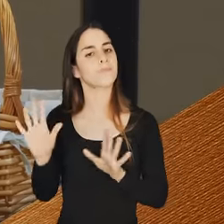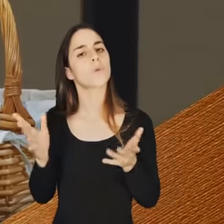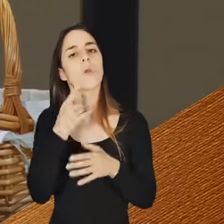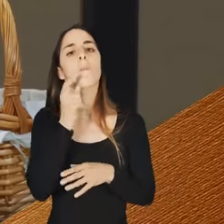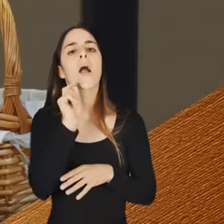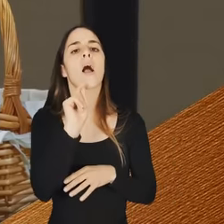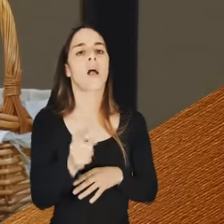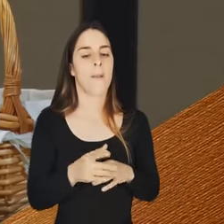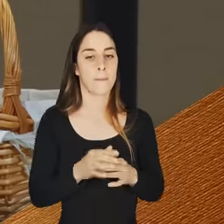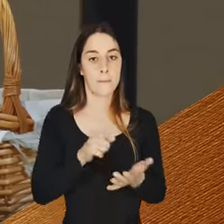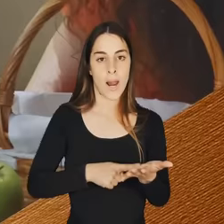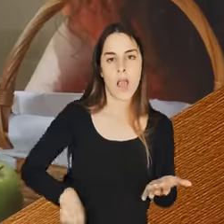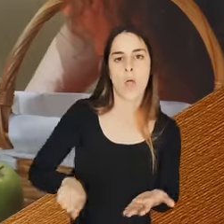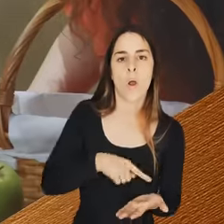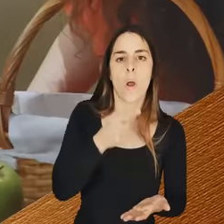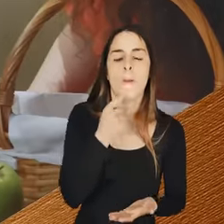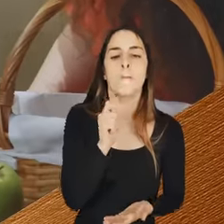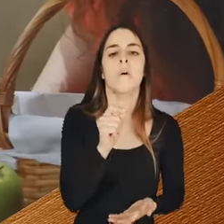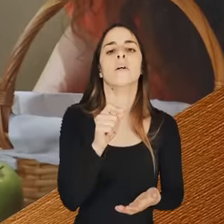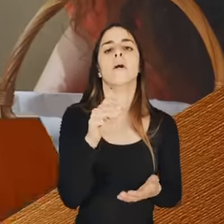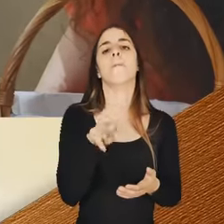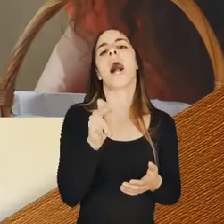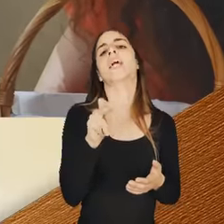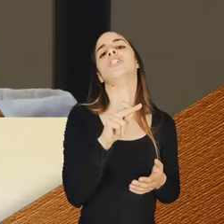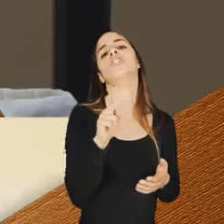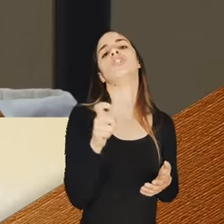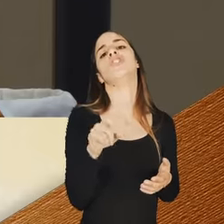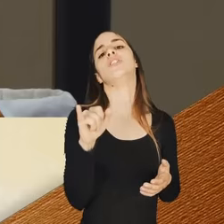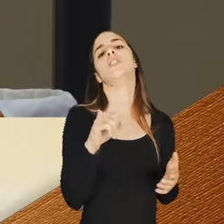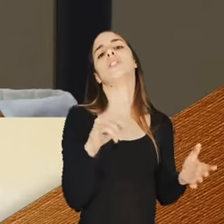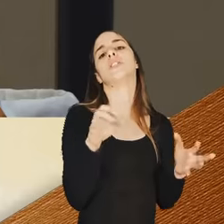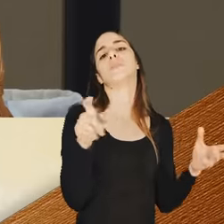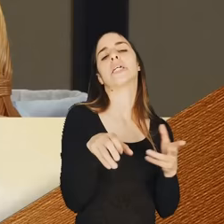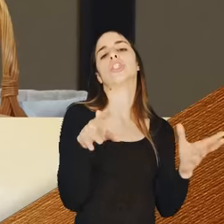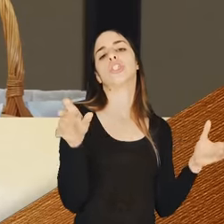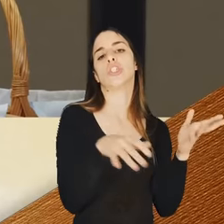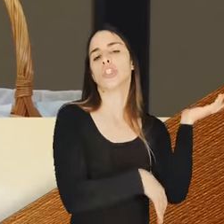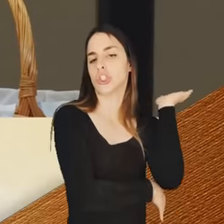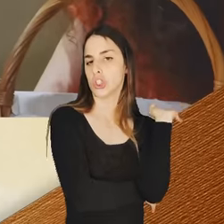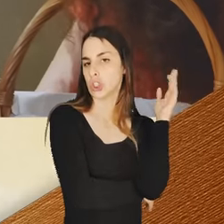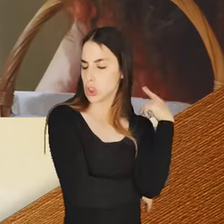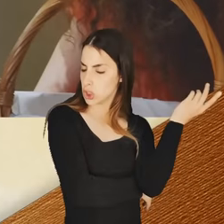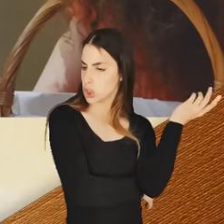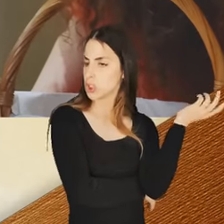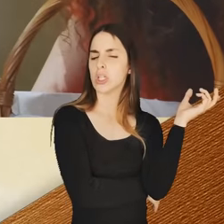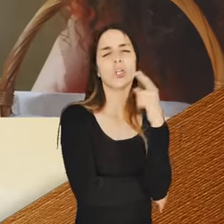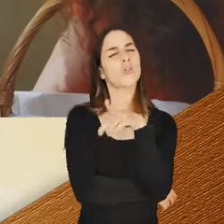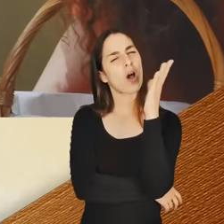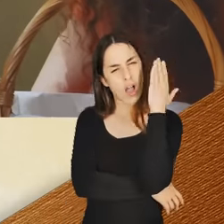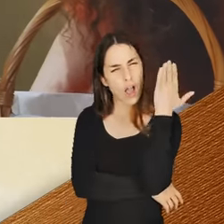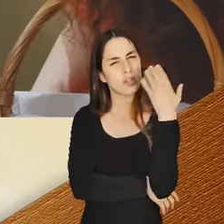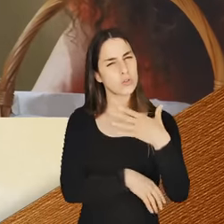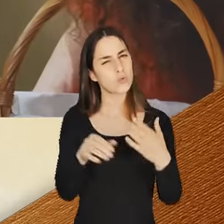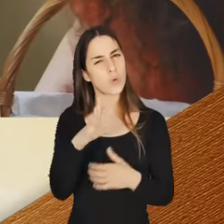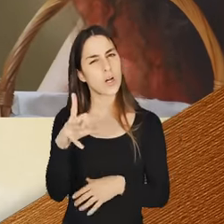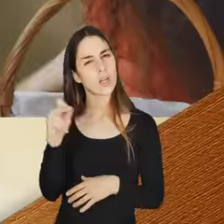O prato chama-se Magie, Magie, avec. Está um pouquinho... Não sentes que a Joana está um bocadinho para baixo?